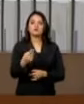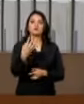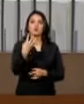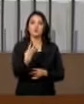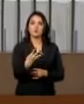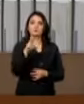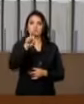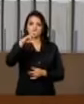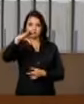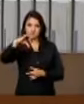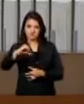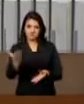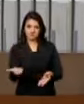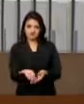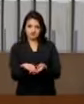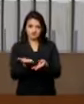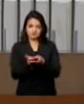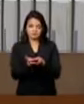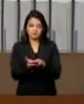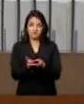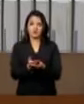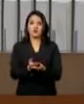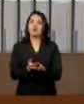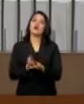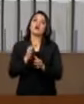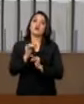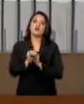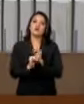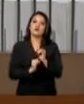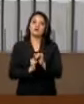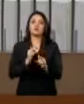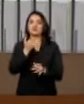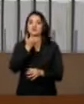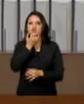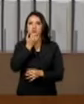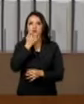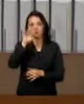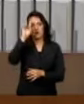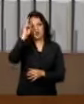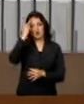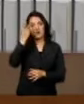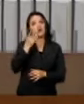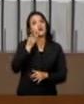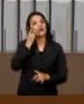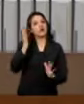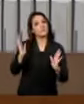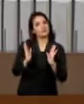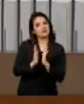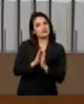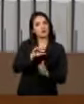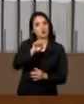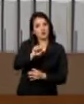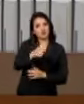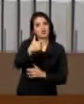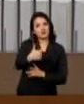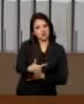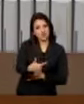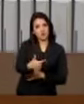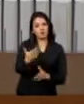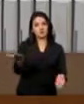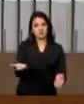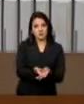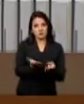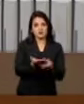2.459 processos. No virtual, não, desculpe, na segunda turma, no presencial, 82 processos. No virtual,